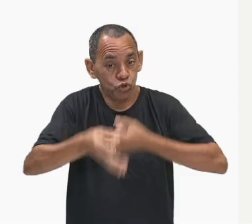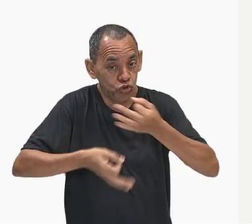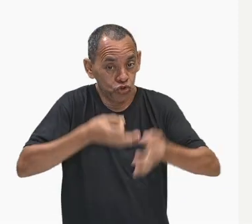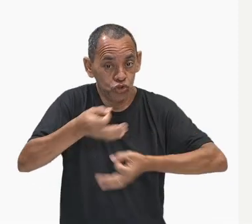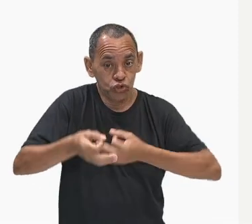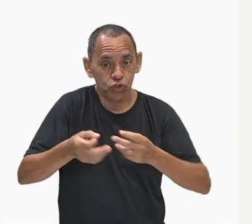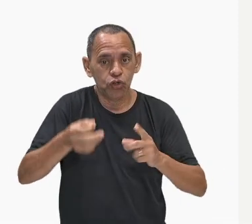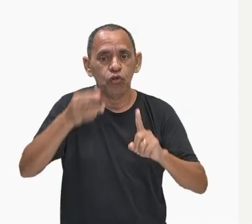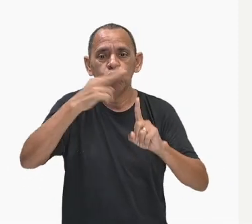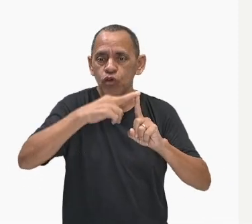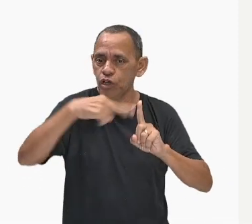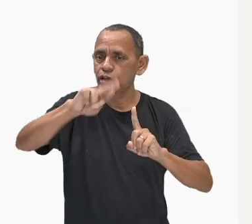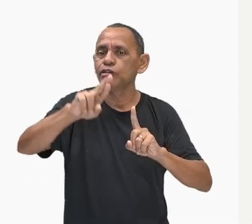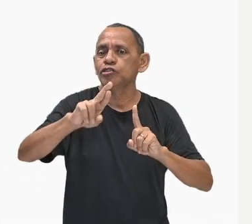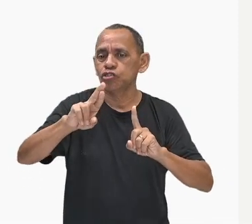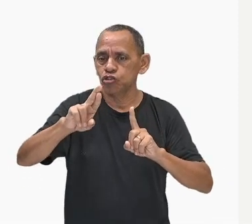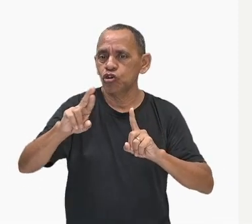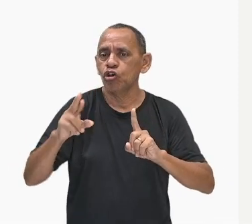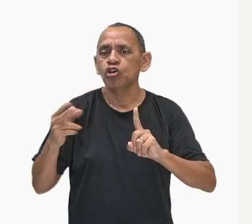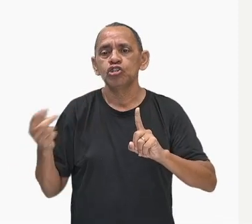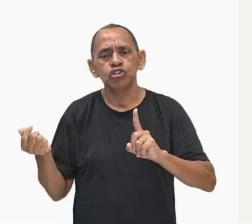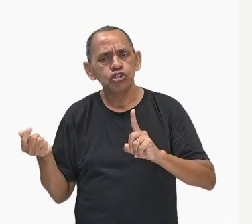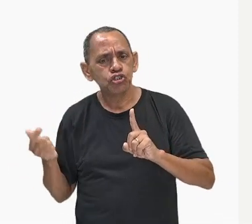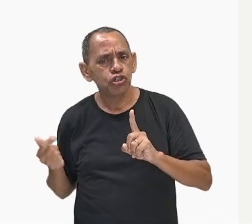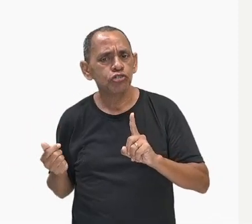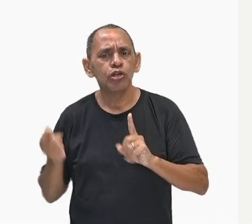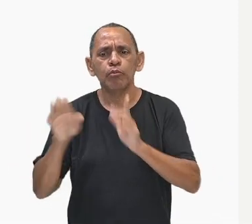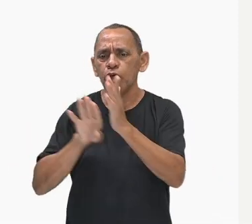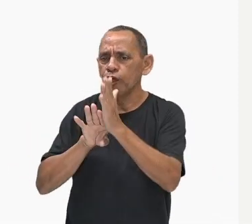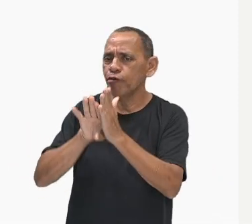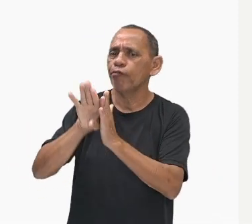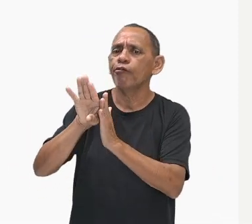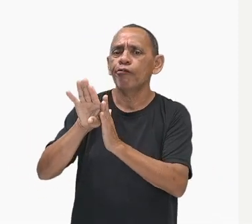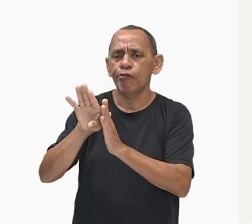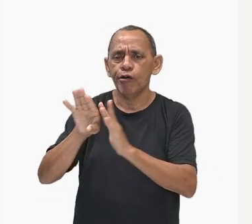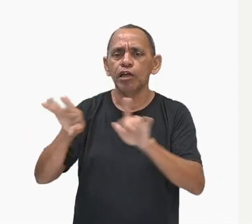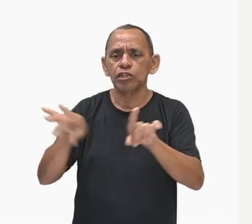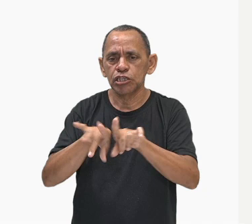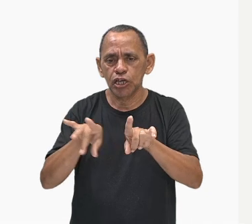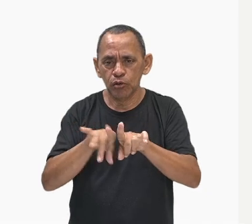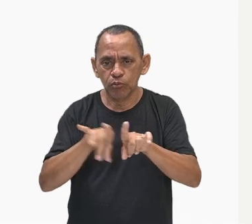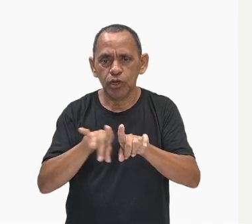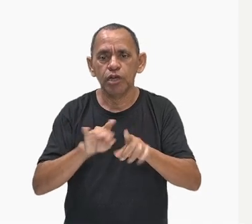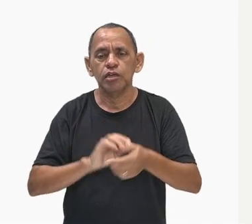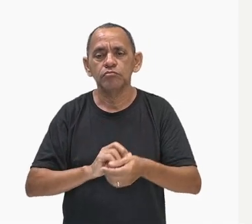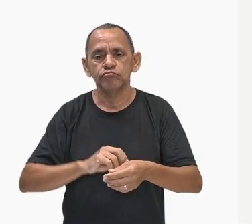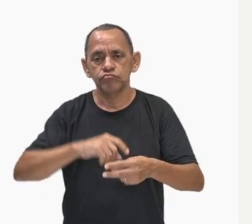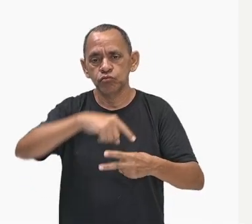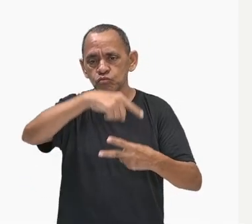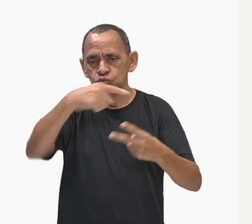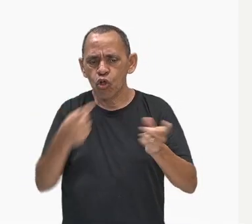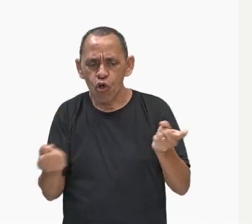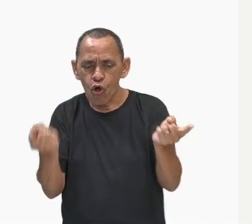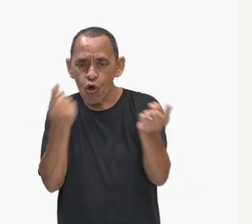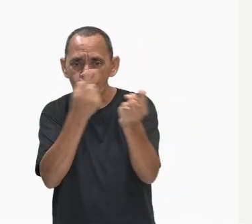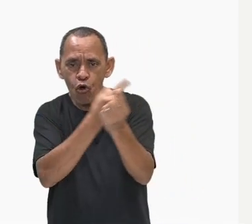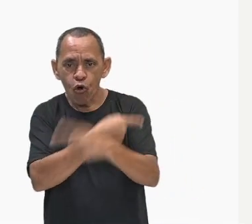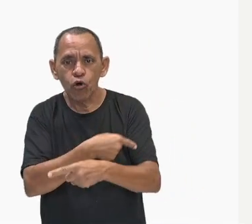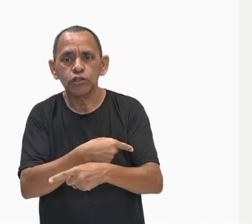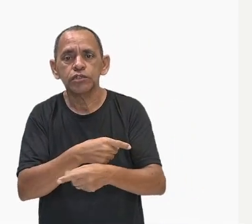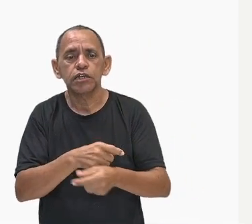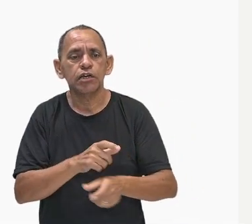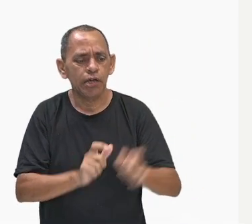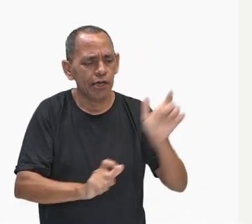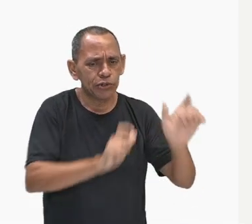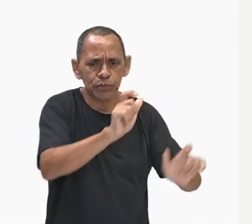novos impostos para manter a guerra de viés religioso, a guerra contra os próprios puritanos, que faziam oposição direta